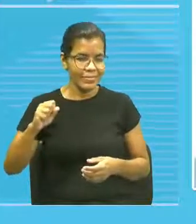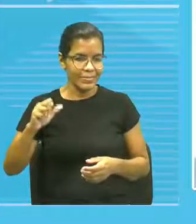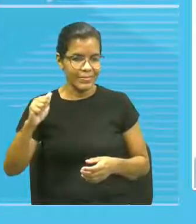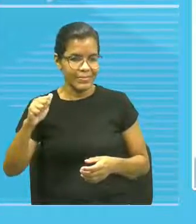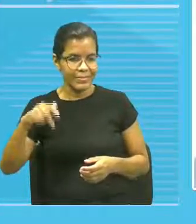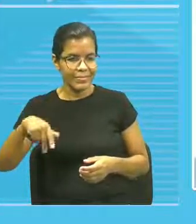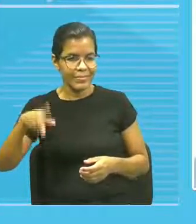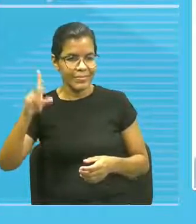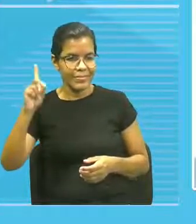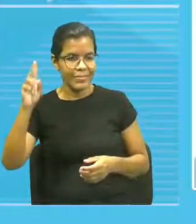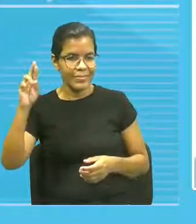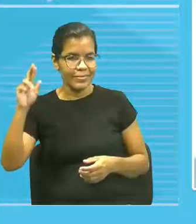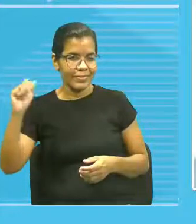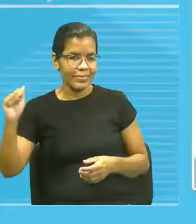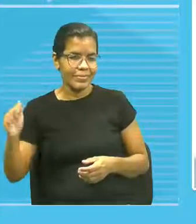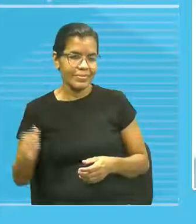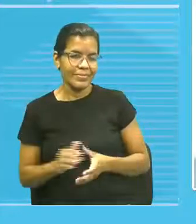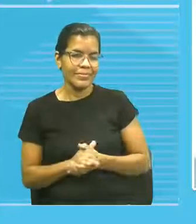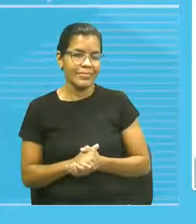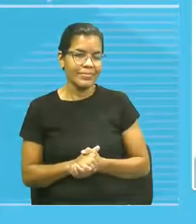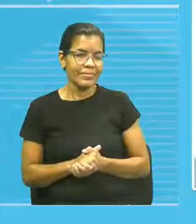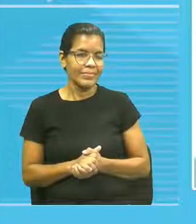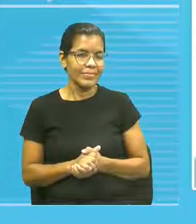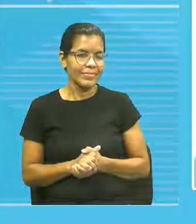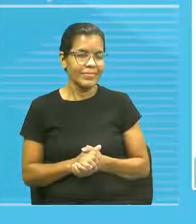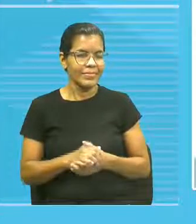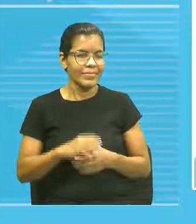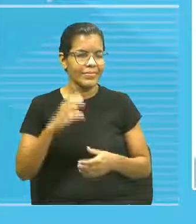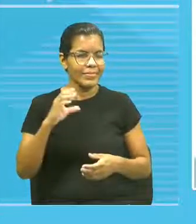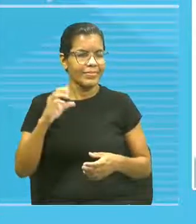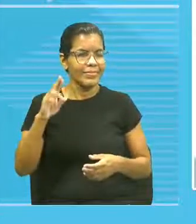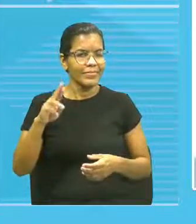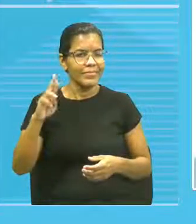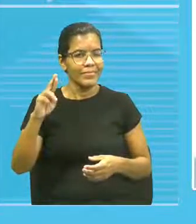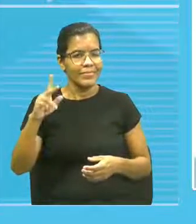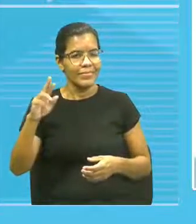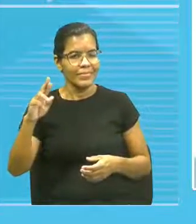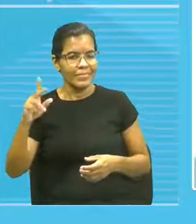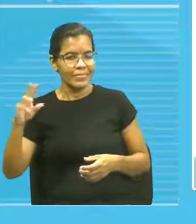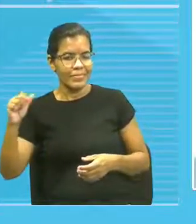Jane Cassandra! Cassandra! Cassandra de Curral Novo do Piauí.